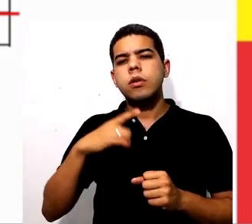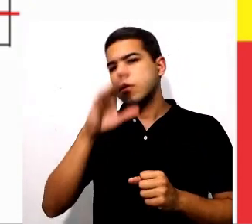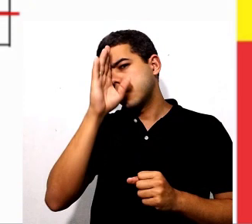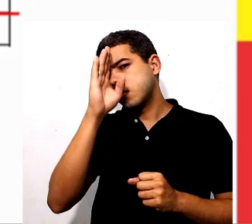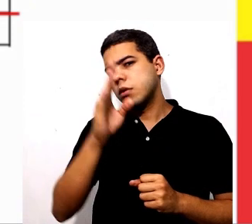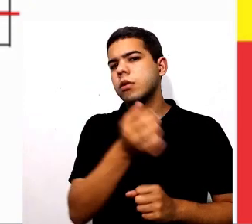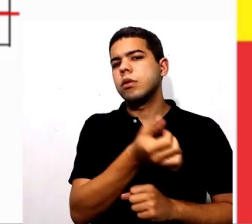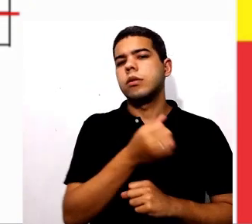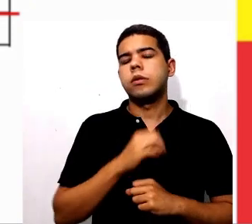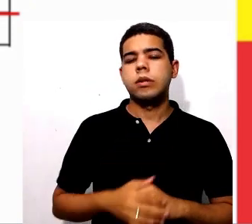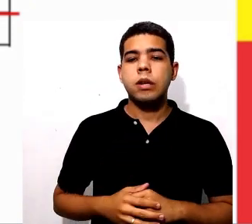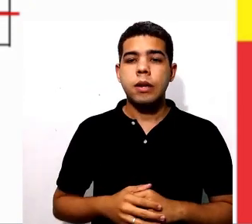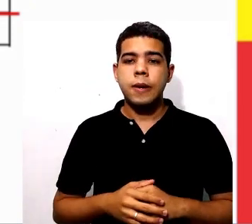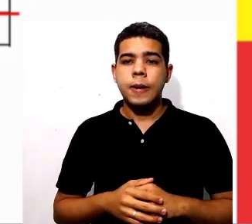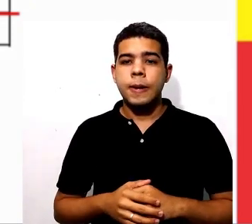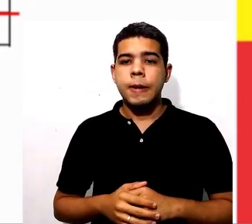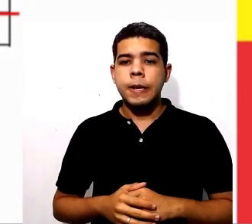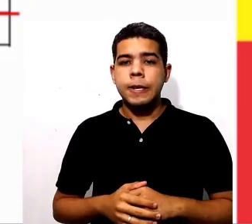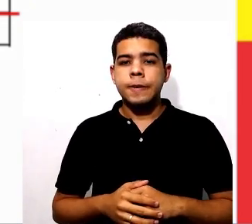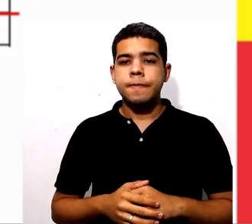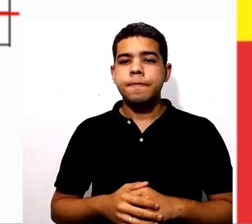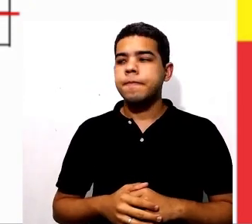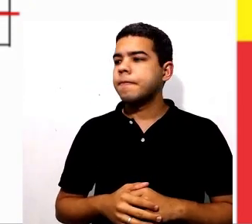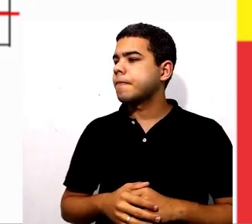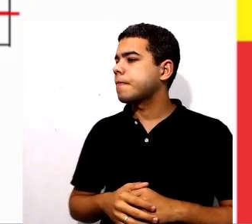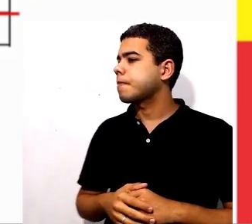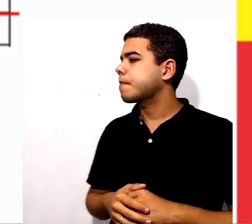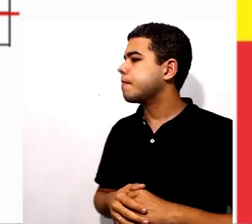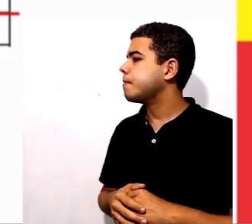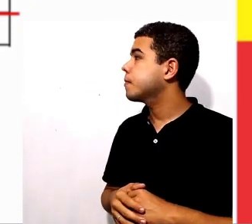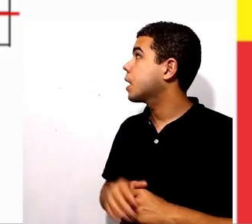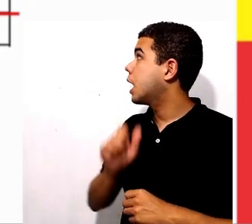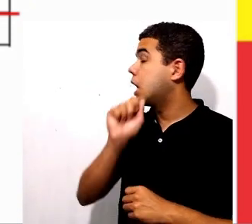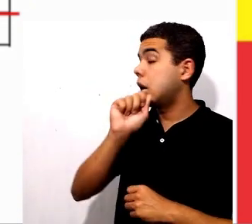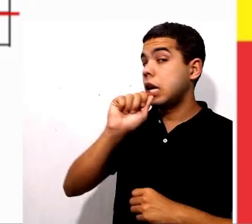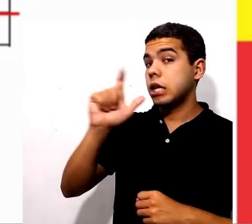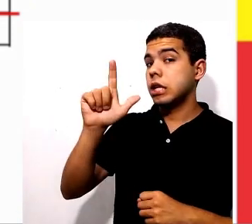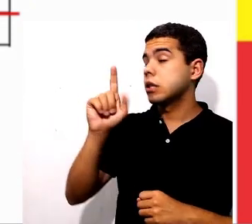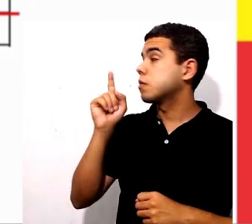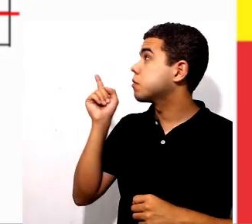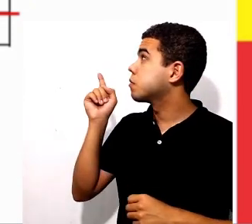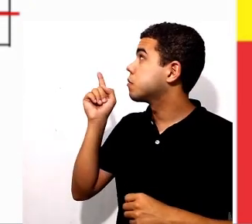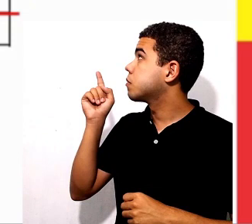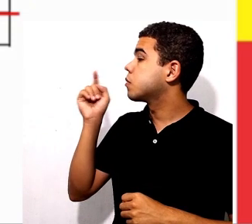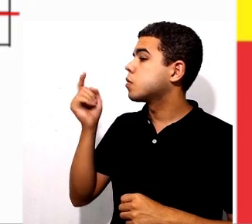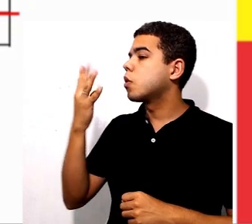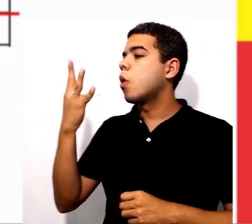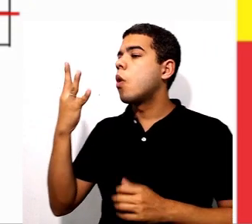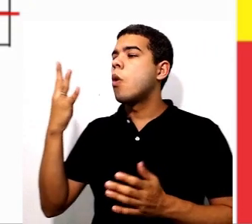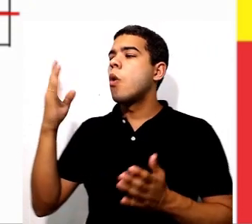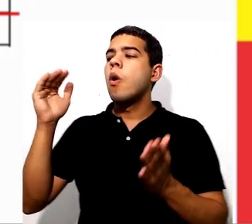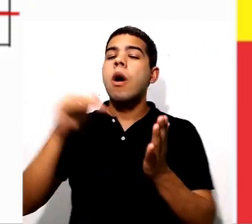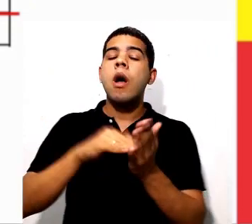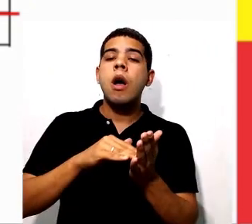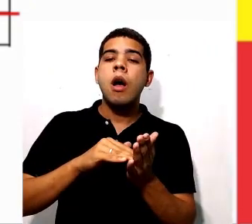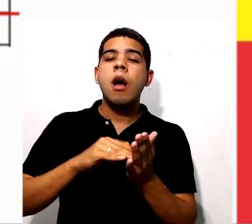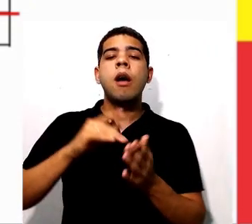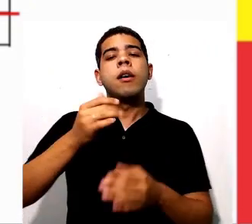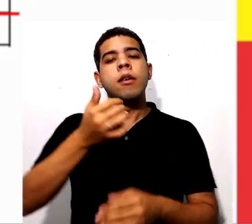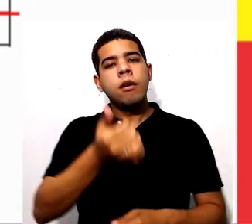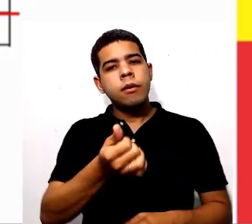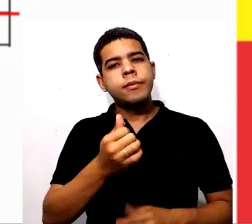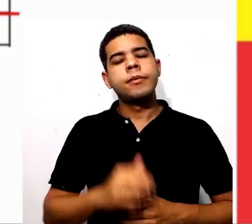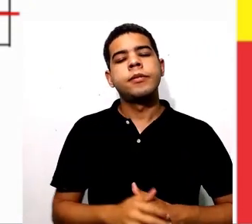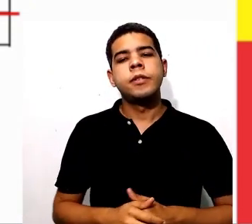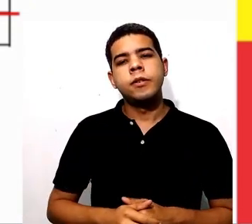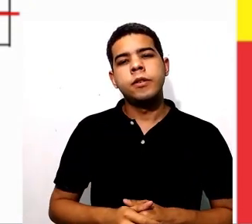ó, descendo até chegar no chão, vamos dizer assim, que é 3. Então, do mesmo jeito, tá no chão em 2, ó, 2 vezes 1, o chão foi para